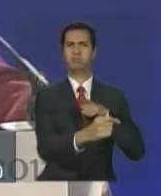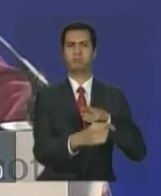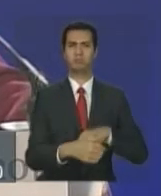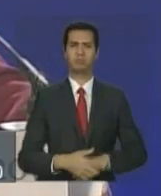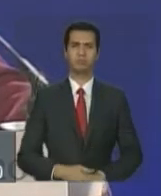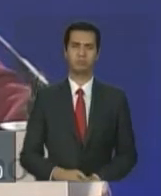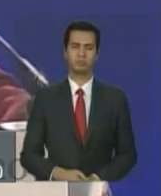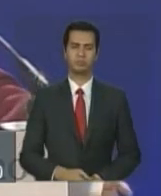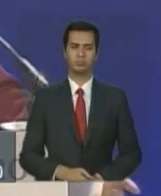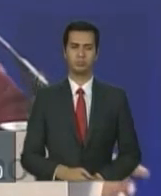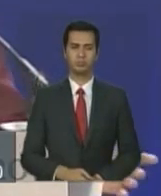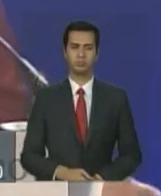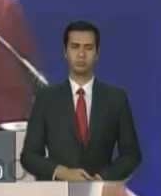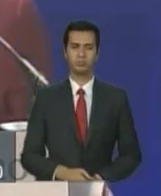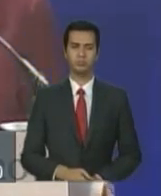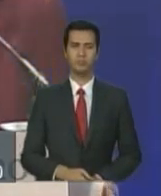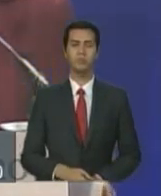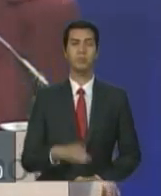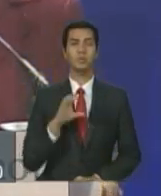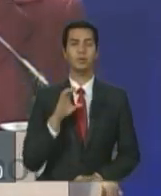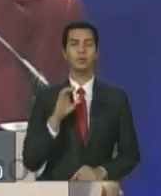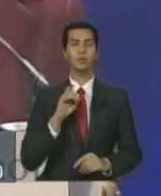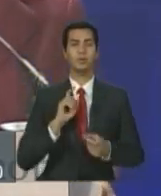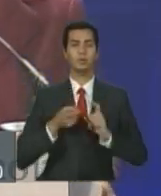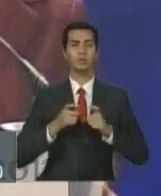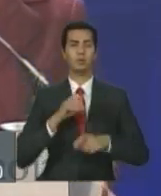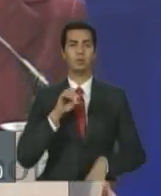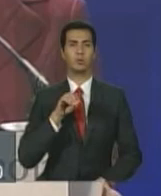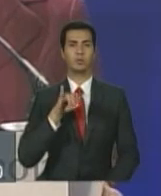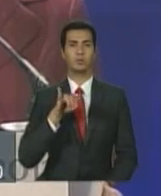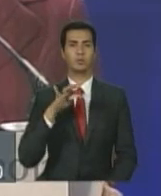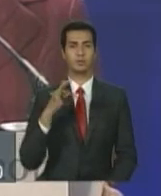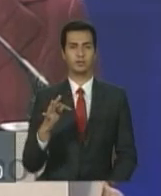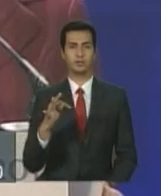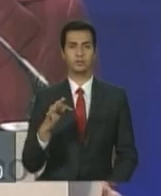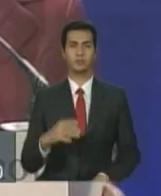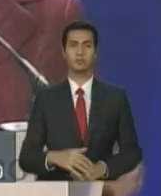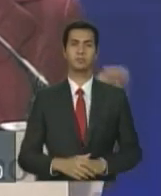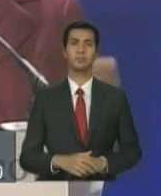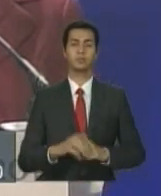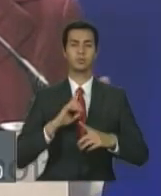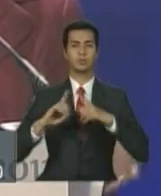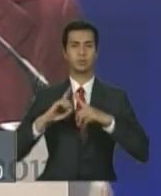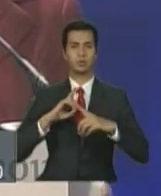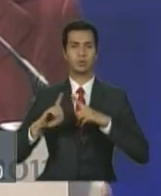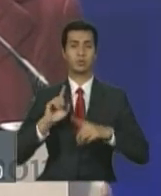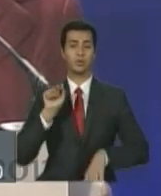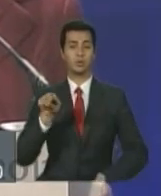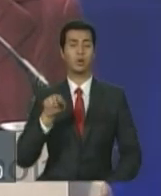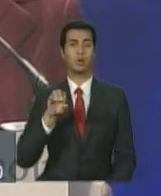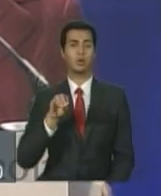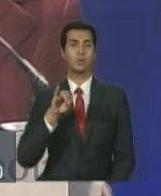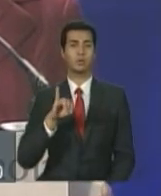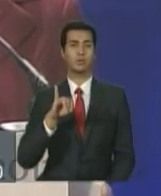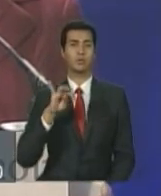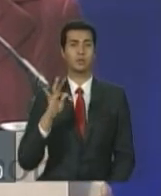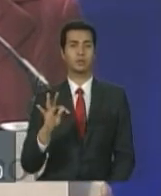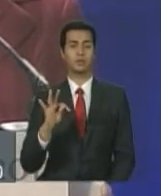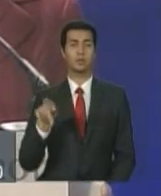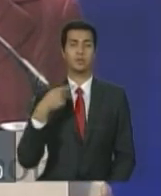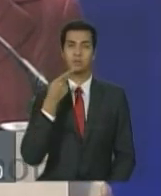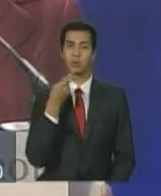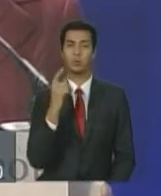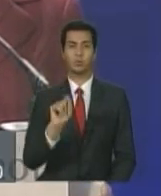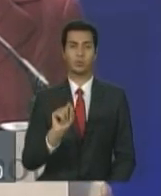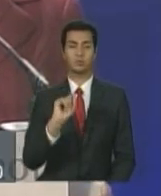Quem mais que foi? Ah, com a OIT. Foi essa questão que a OIT enfatizou muito, a importância que o